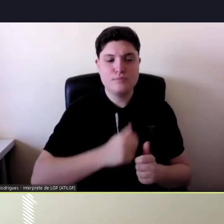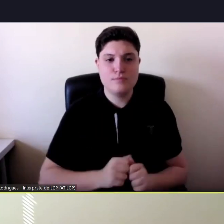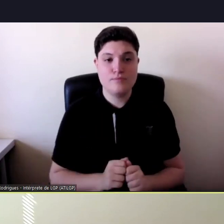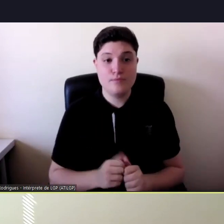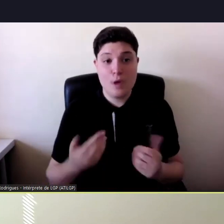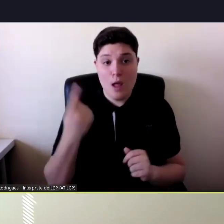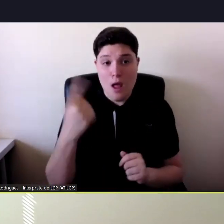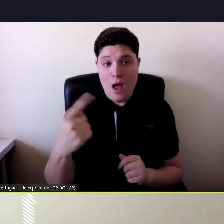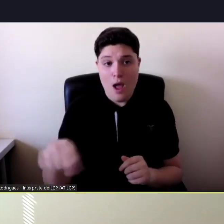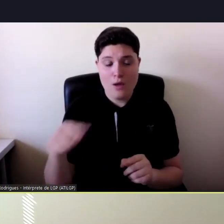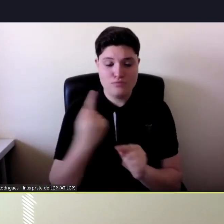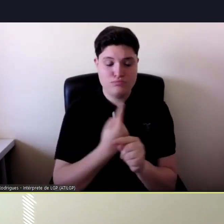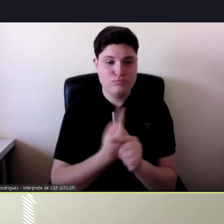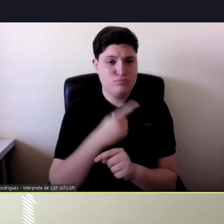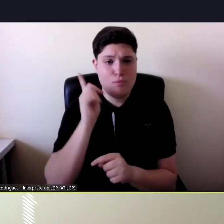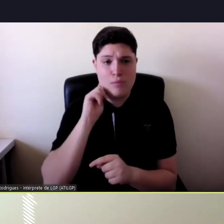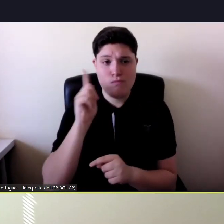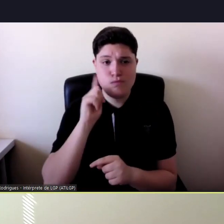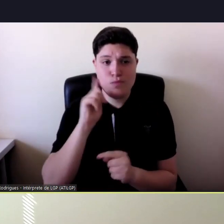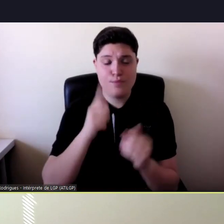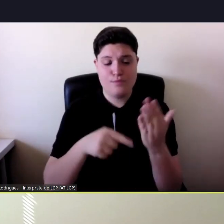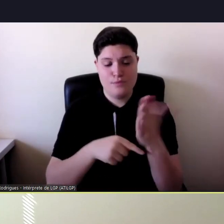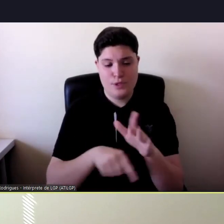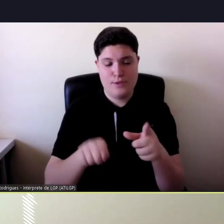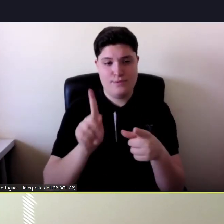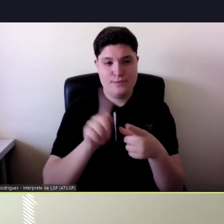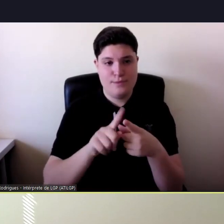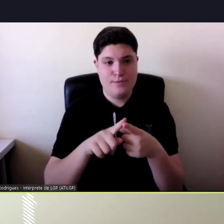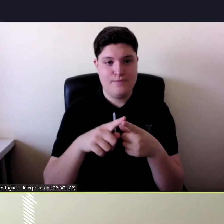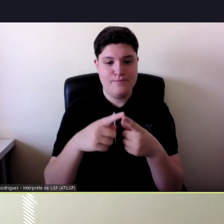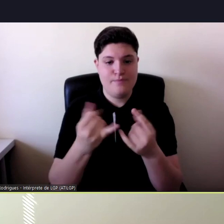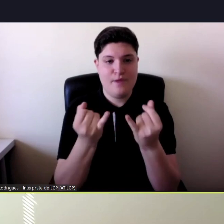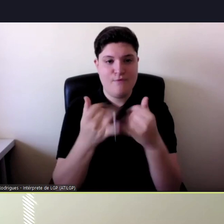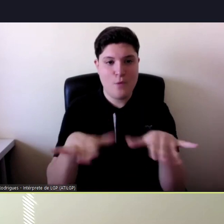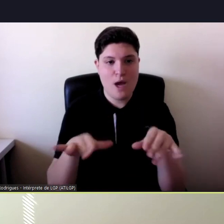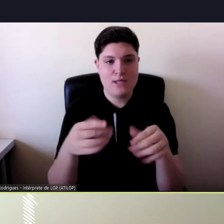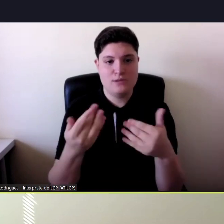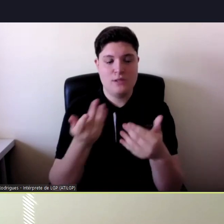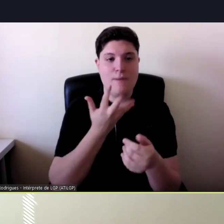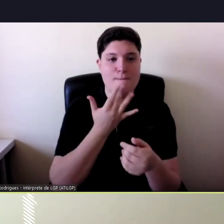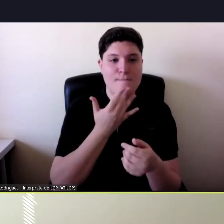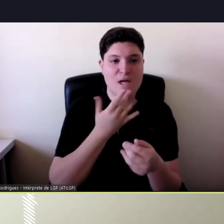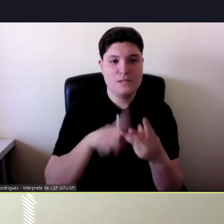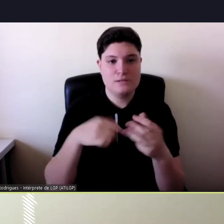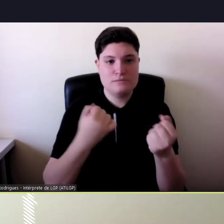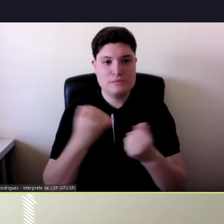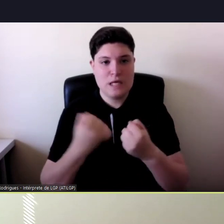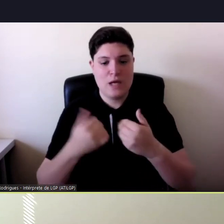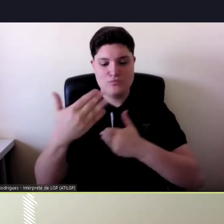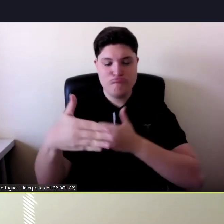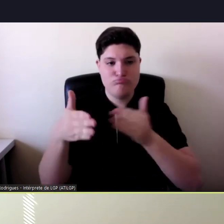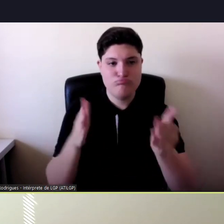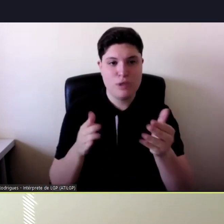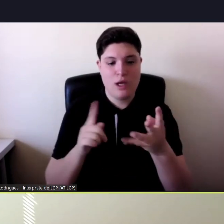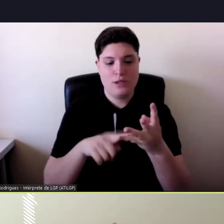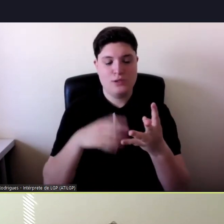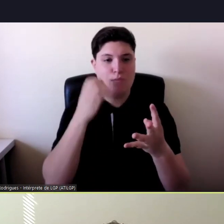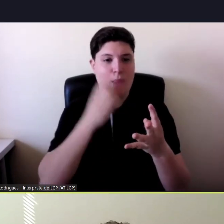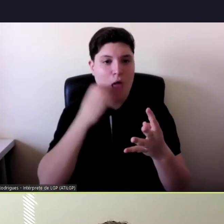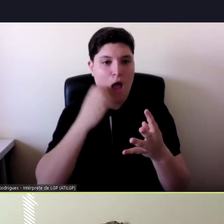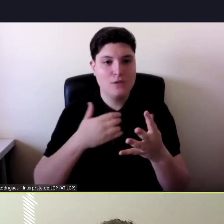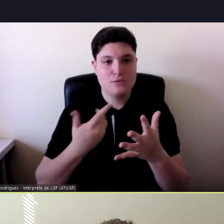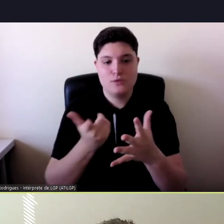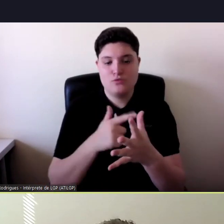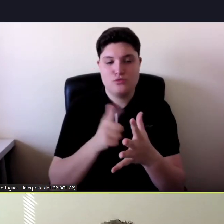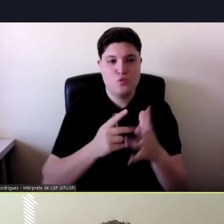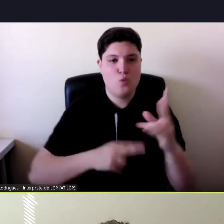aspectos críticos como a própria eletrónica, as baterias, os veículos, as embalagens, os plásticos, a própria